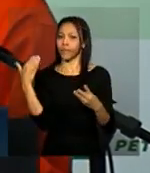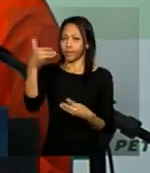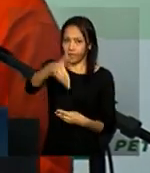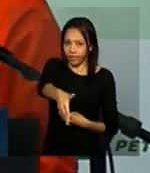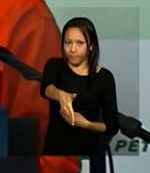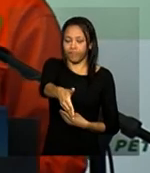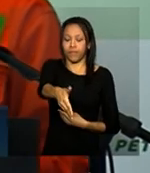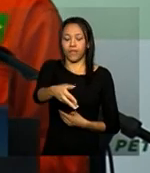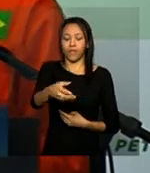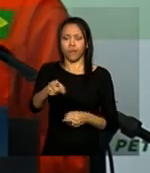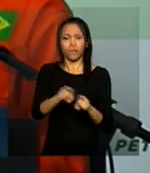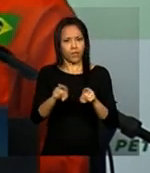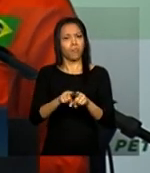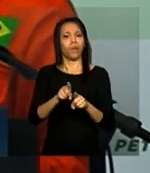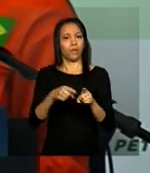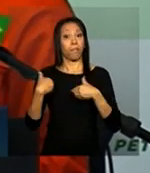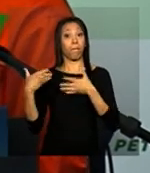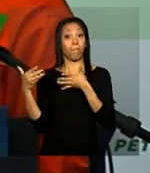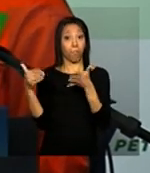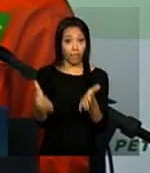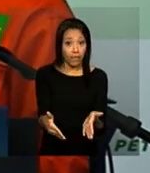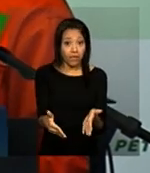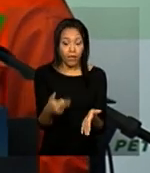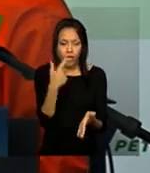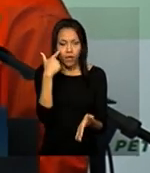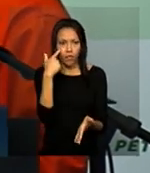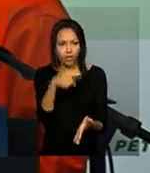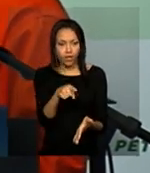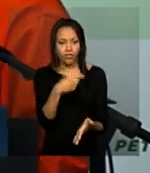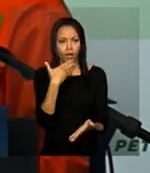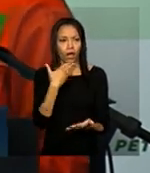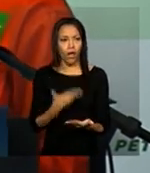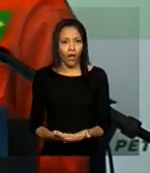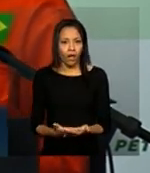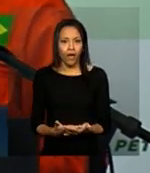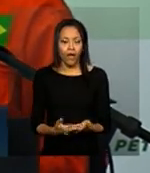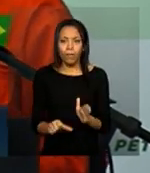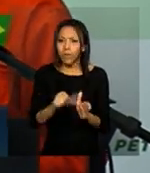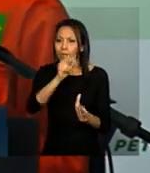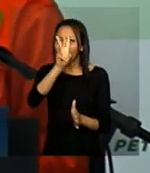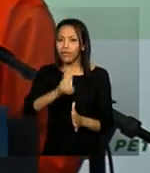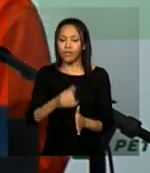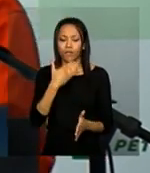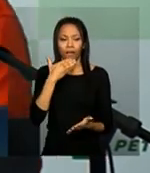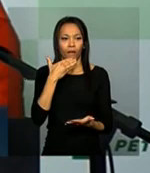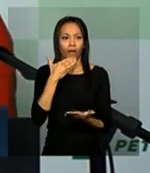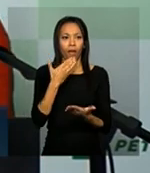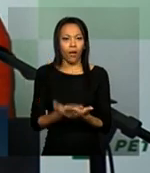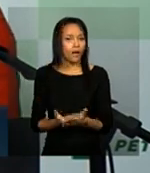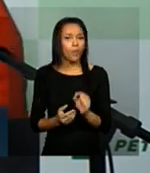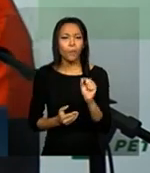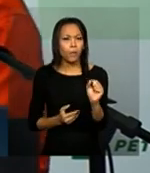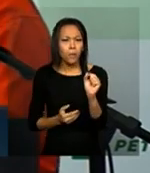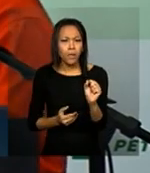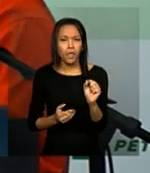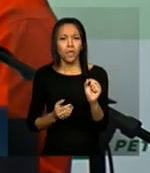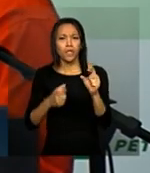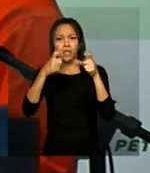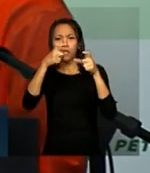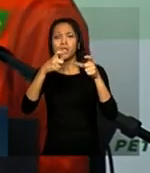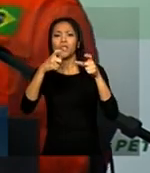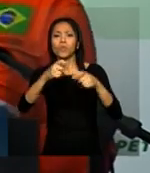e participei também e vi, fiquei impressionada, primeira vez que eu fiquei muito impressionada. Tem um lugar alto